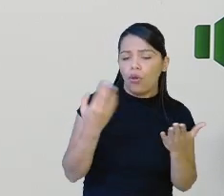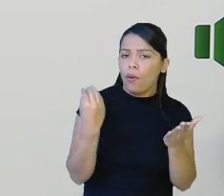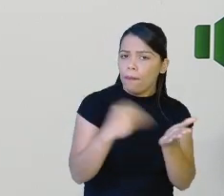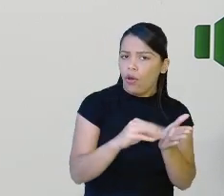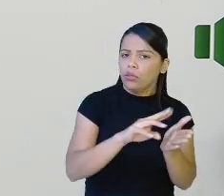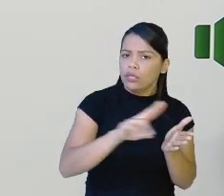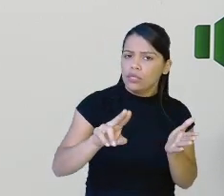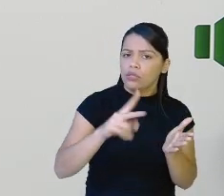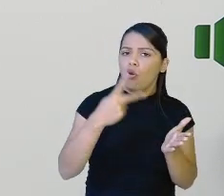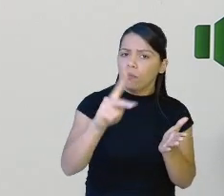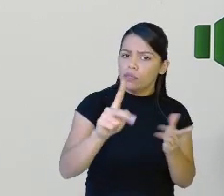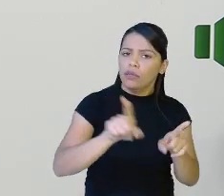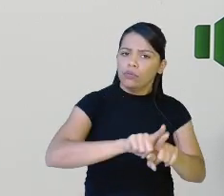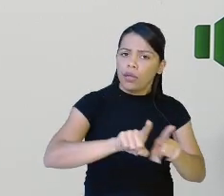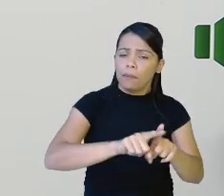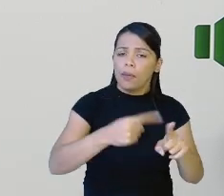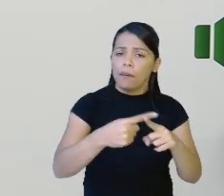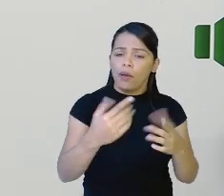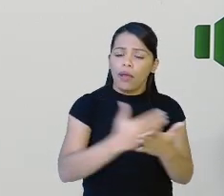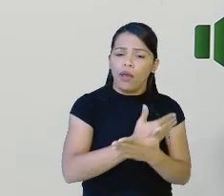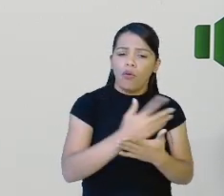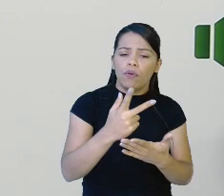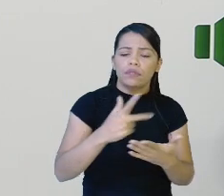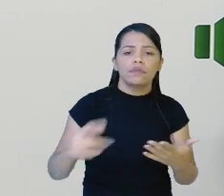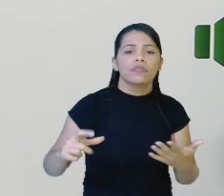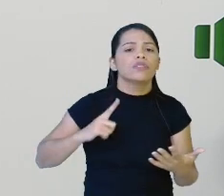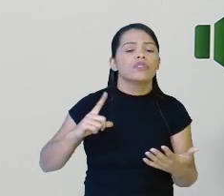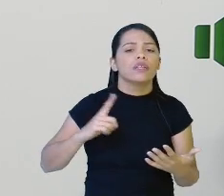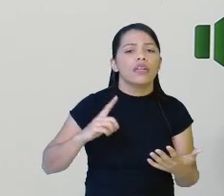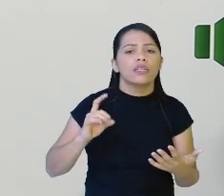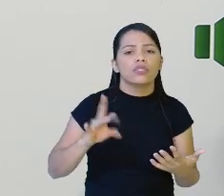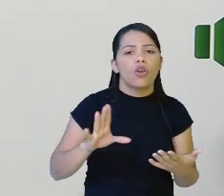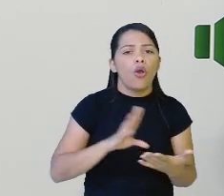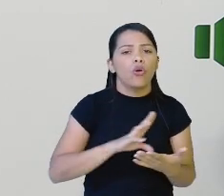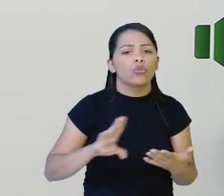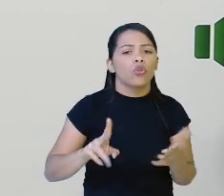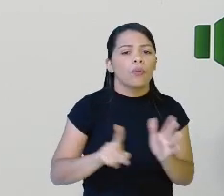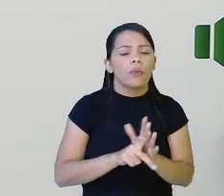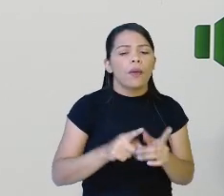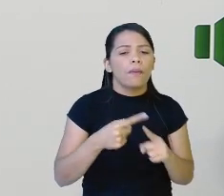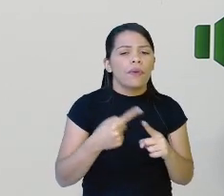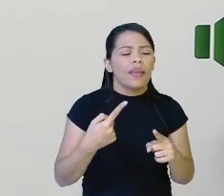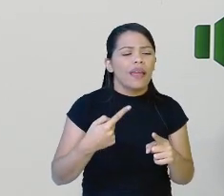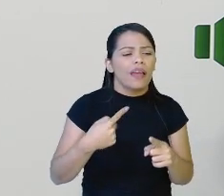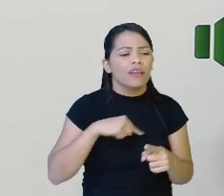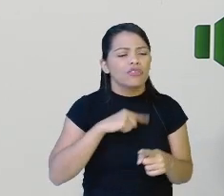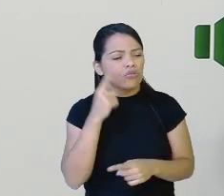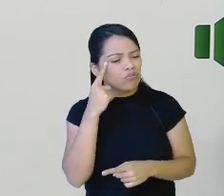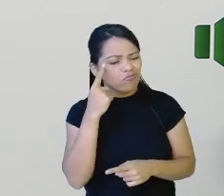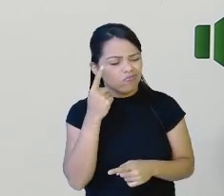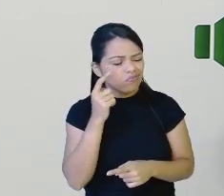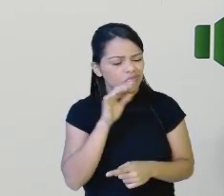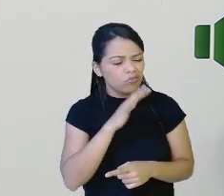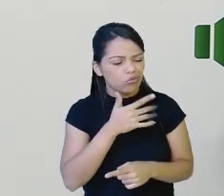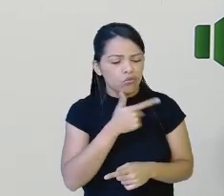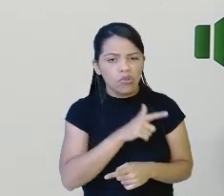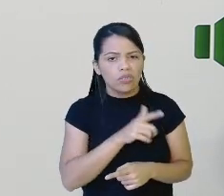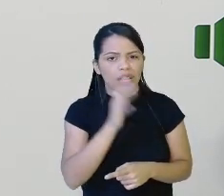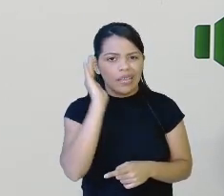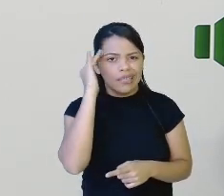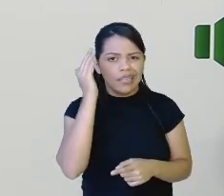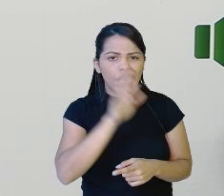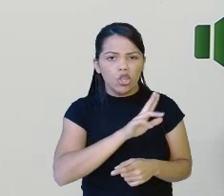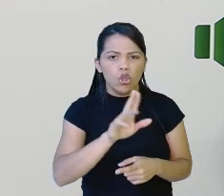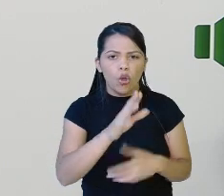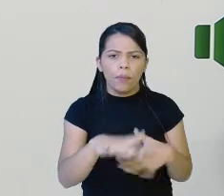nome, porque às vezes está só o teu nome lá do canal, aí não dá para a gente estar citando aqui, porque às vezes não dá para entender muito bem. Coloca o teu nome, se quiser colocar o nome da